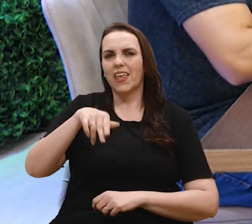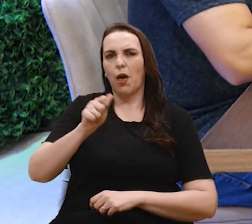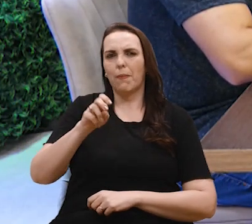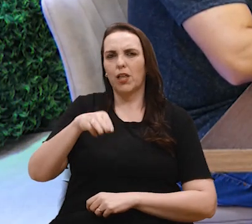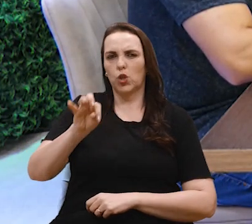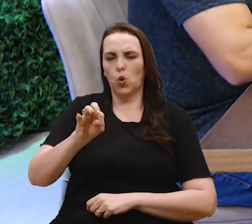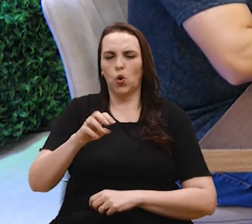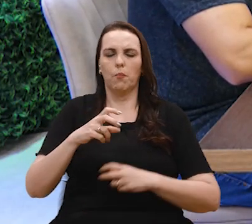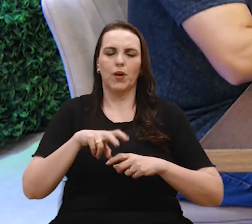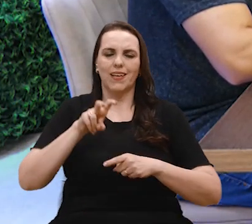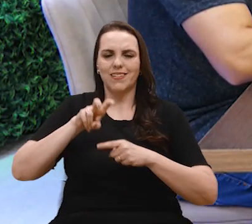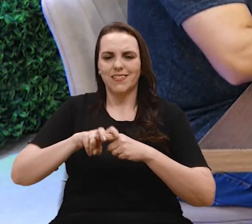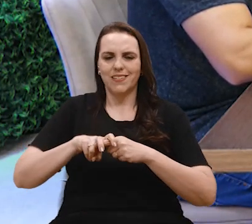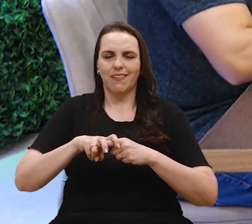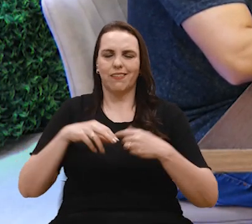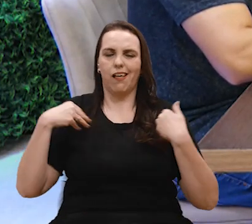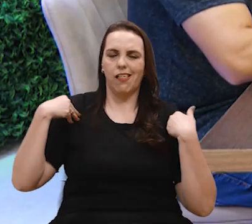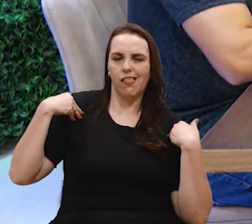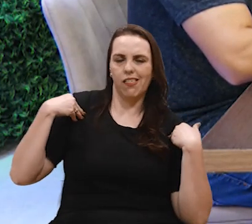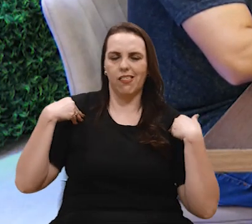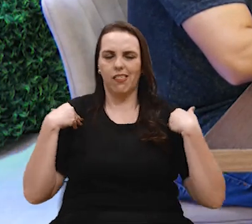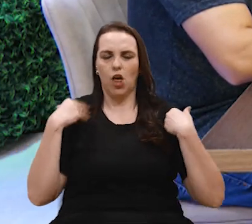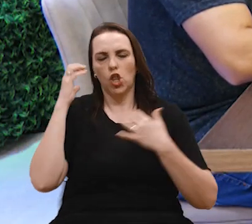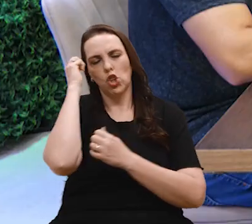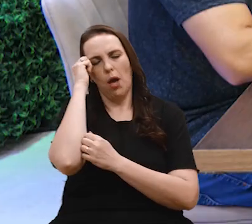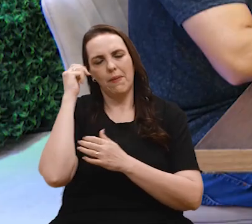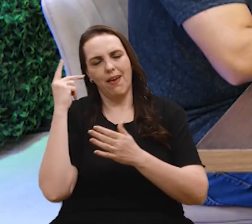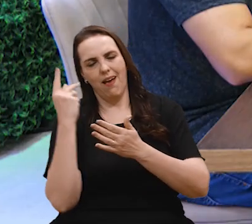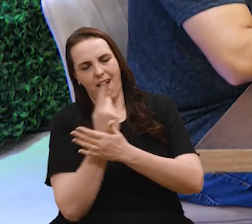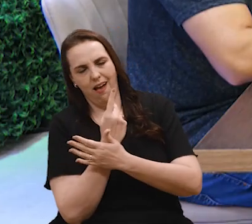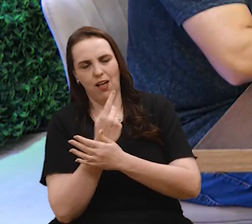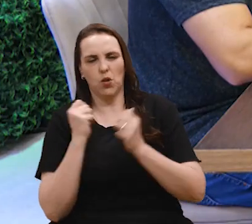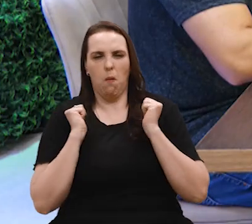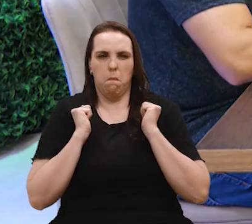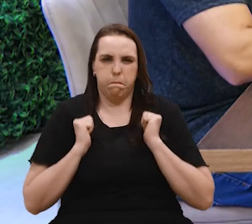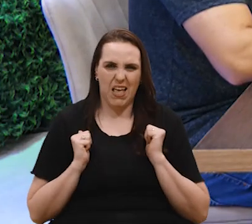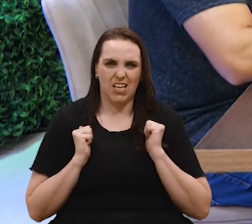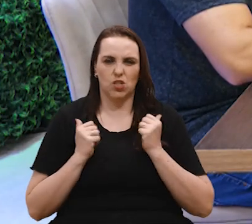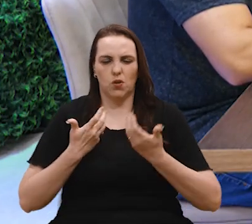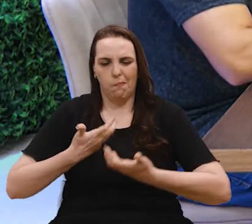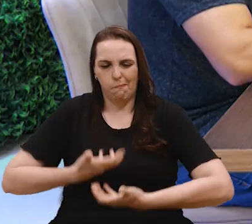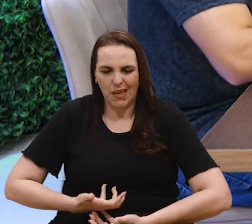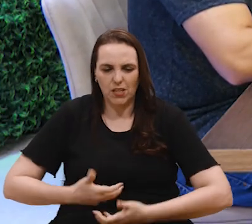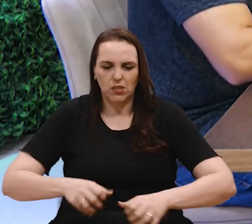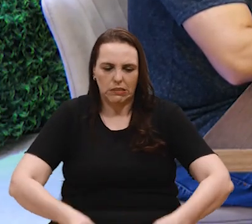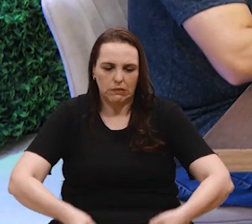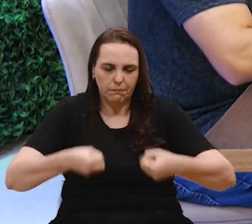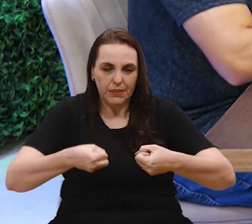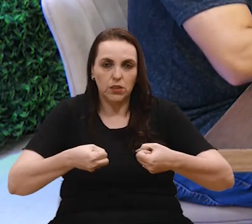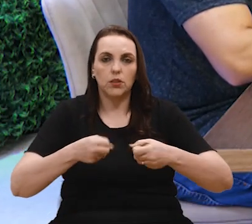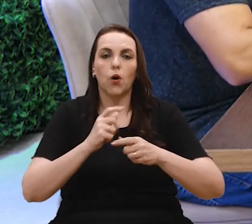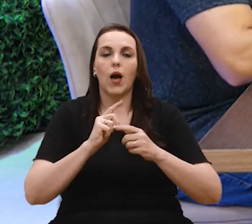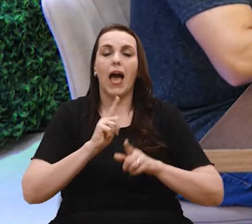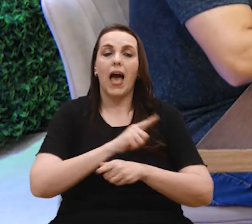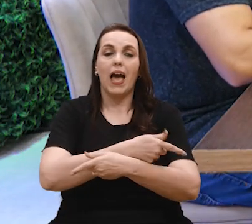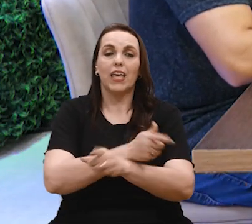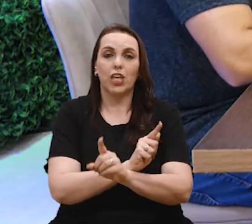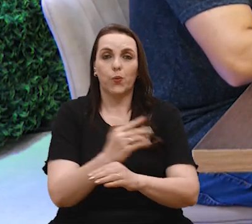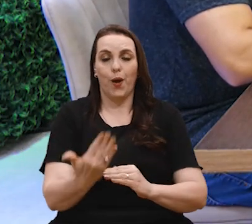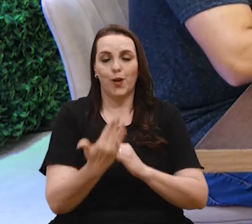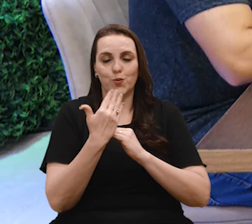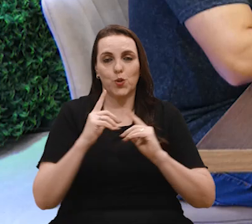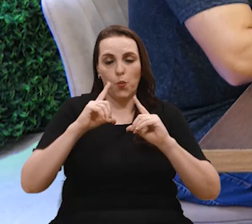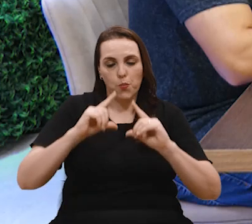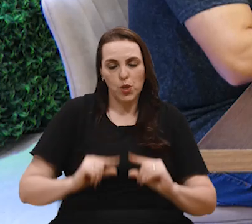compensações, por sentar errado, por dormir errado, por carregar um peso errado, pela rotina que a gente tem. Então, a quiropraxia ela vai nos ajudar